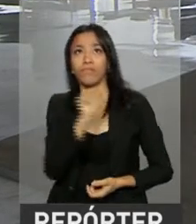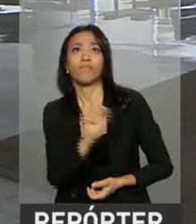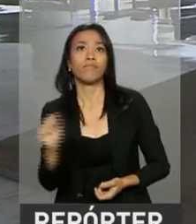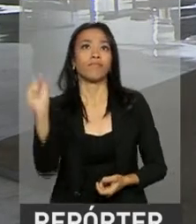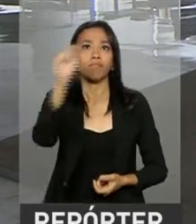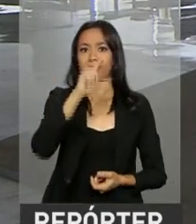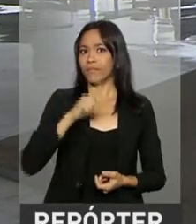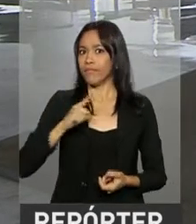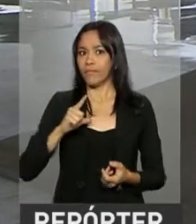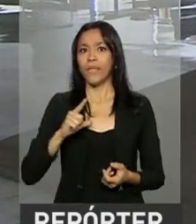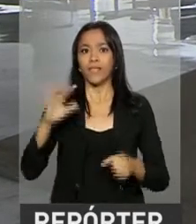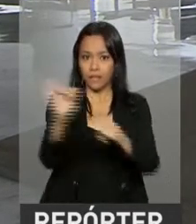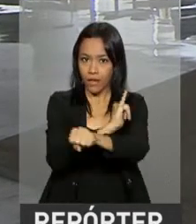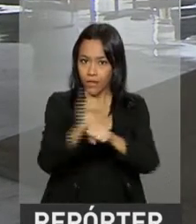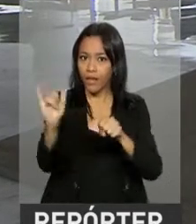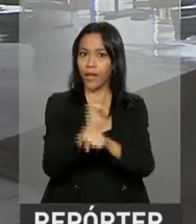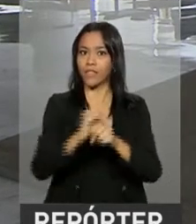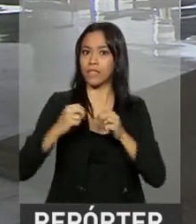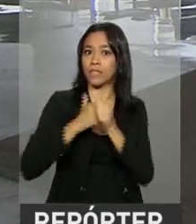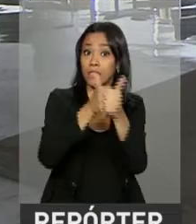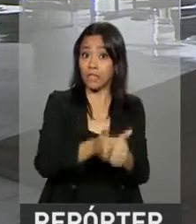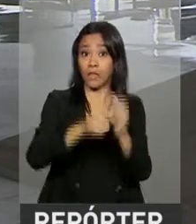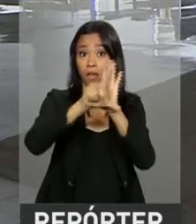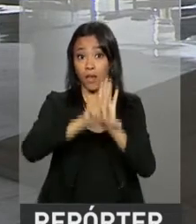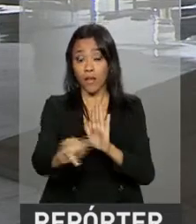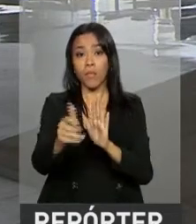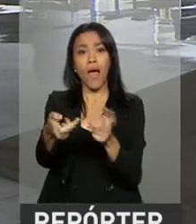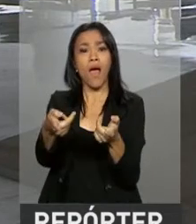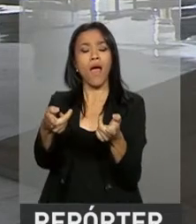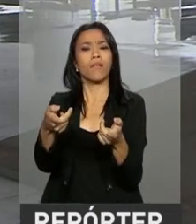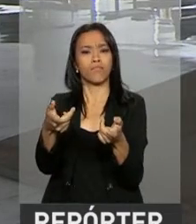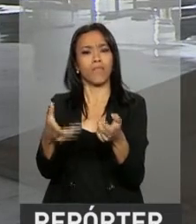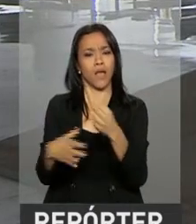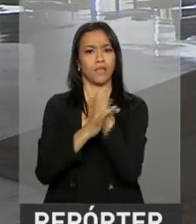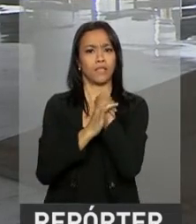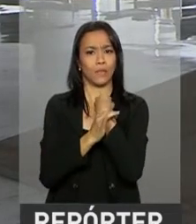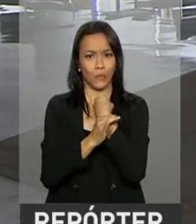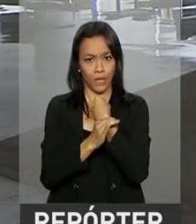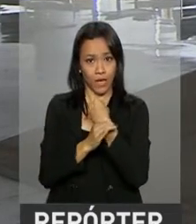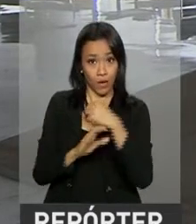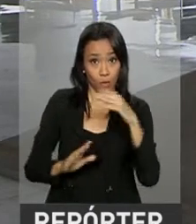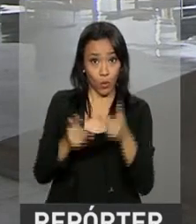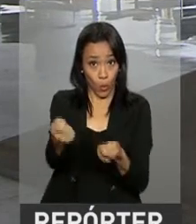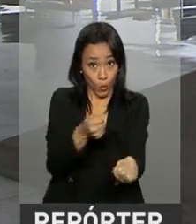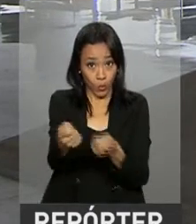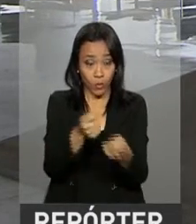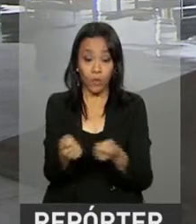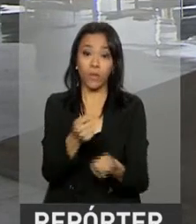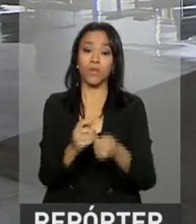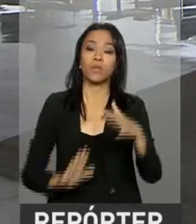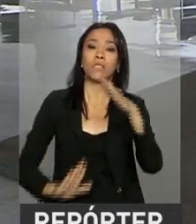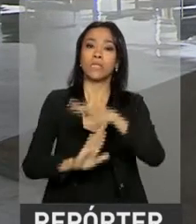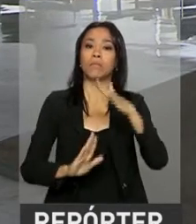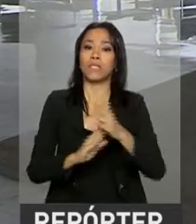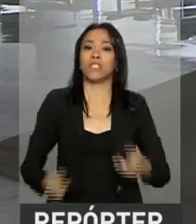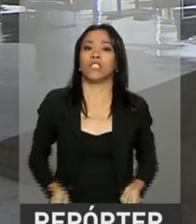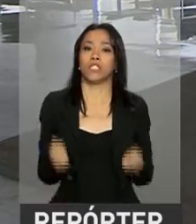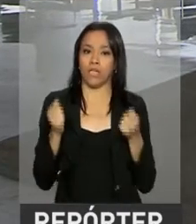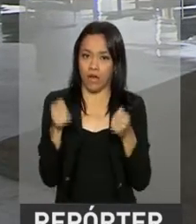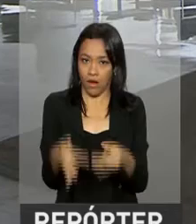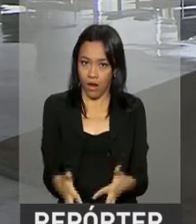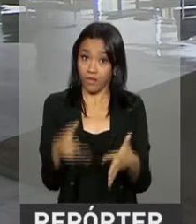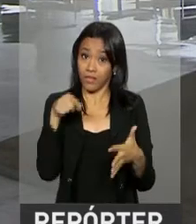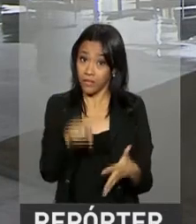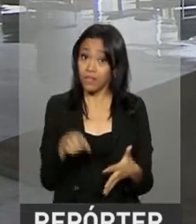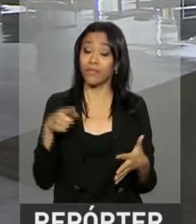os instrumentos legais para garantir o teto das despesas dos gastos públicos e ele lembra que essa é uma condição necessária